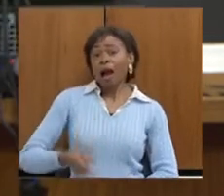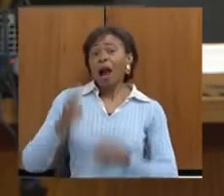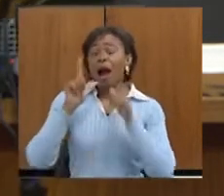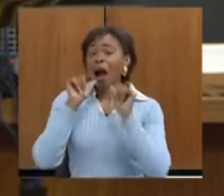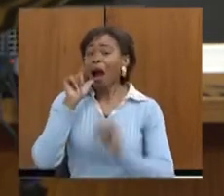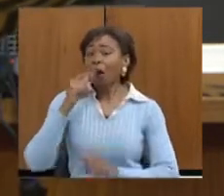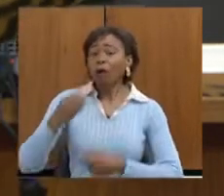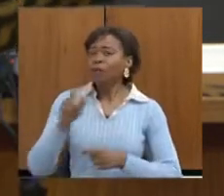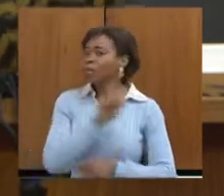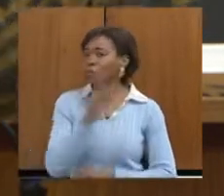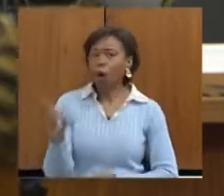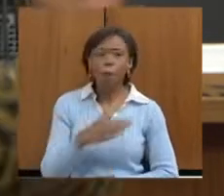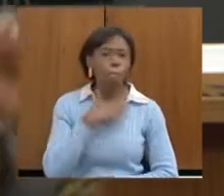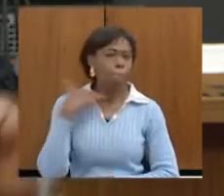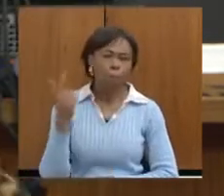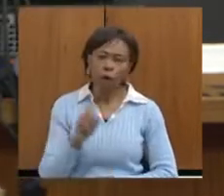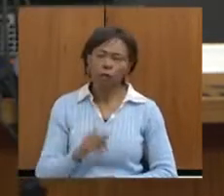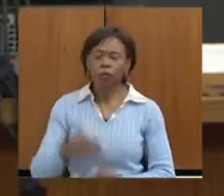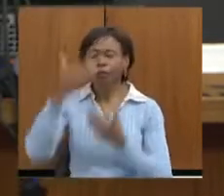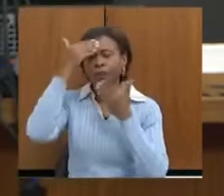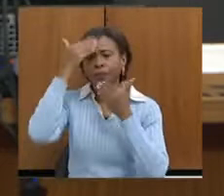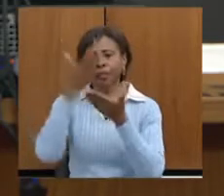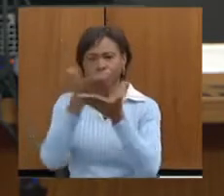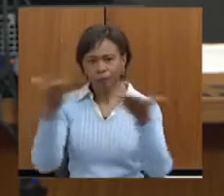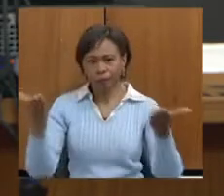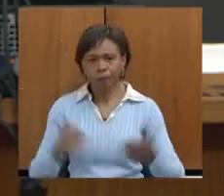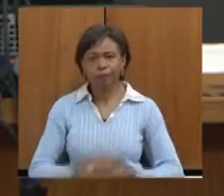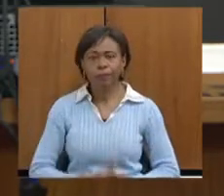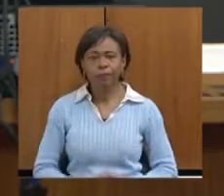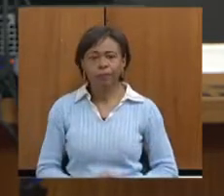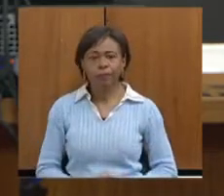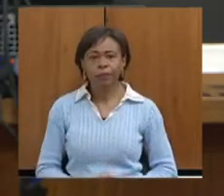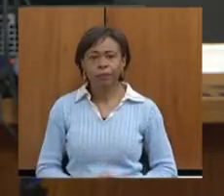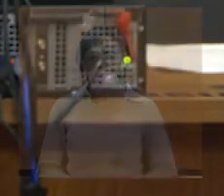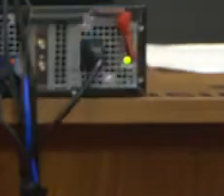vida obrigada gente